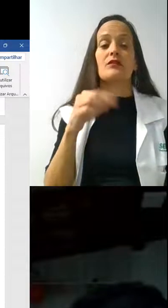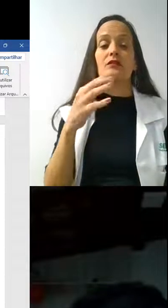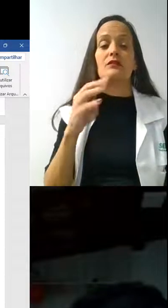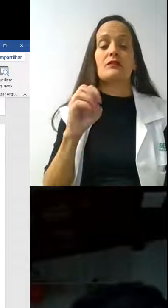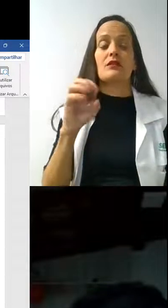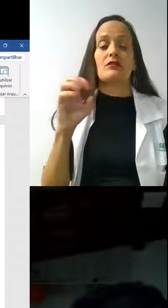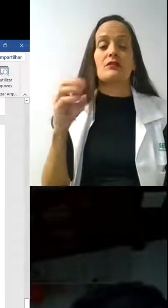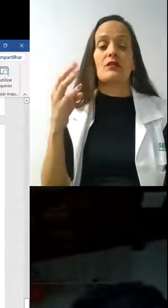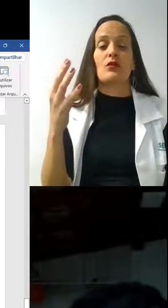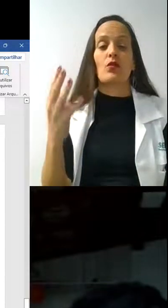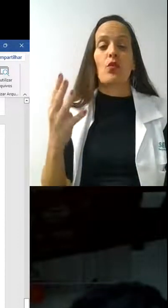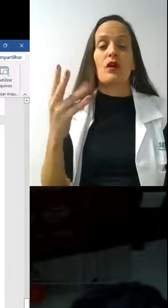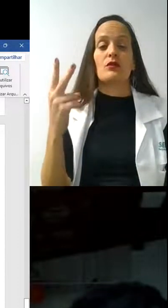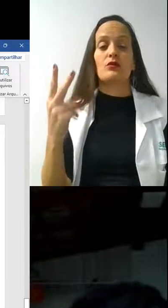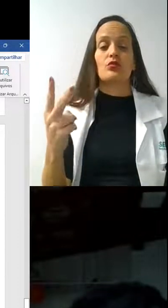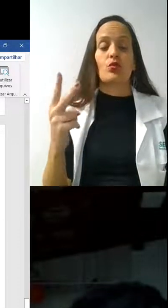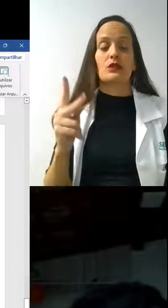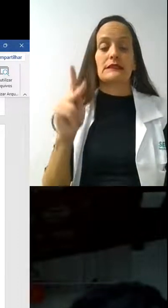0,0042 km.